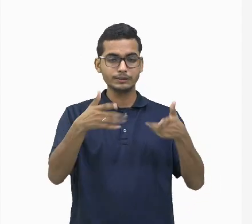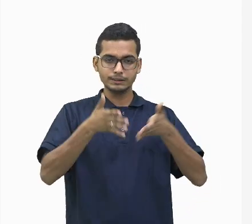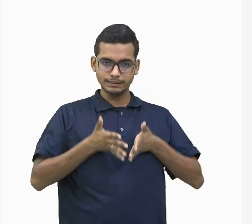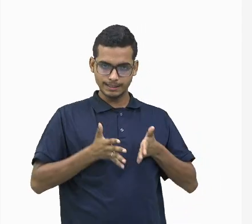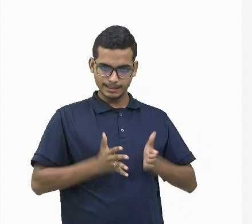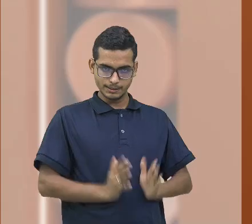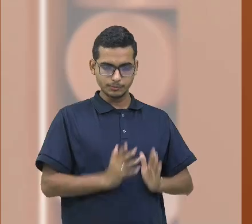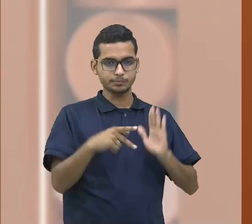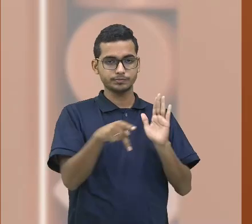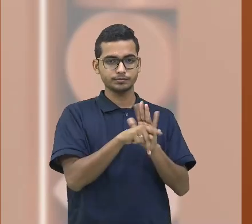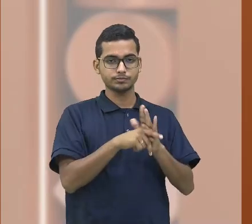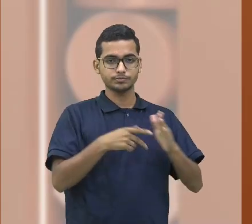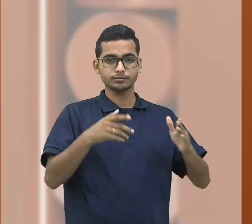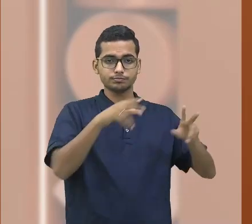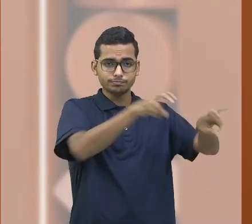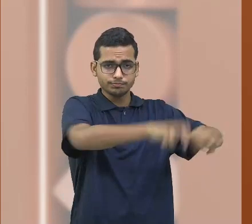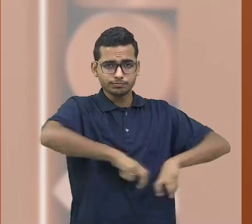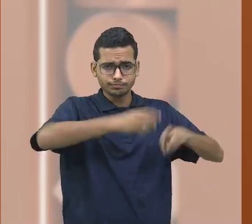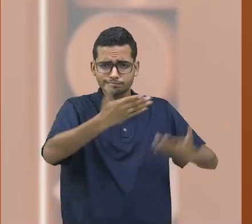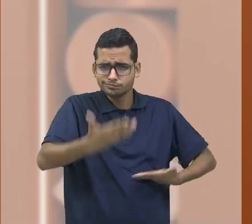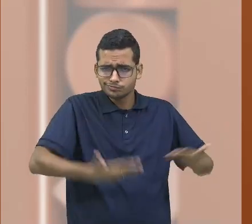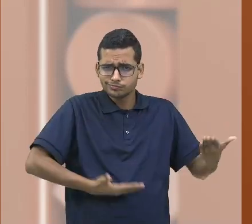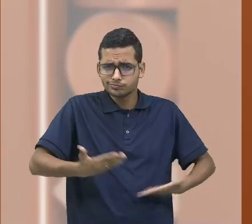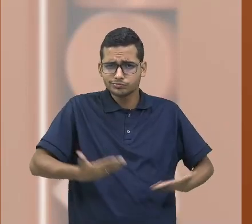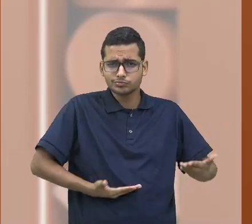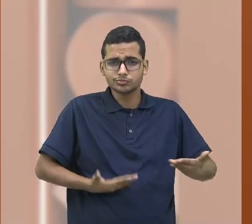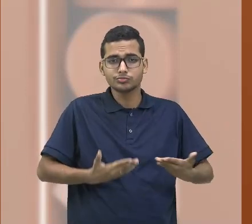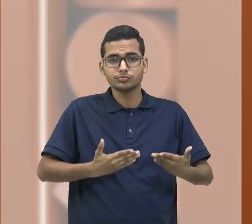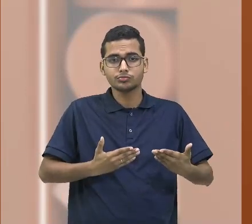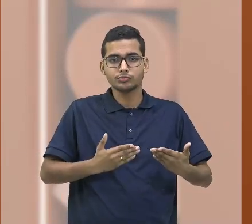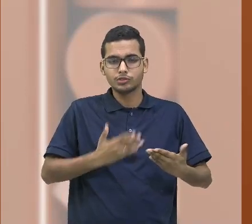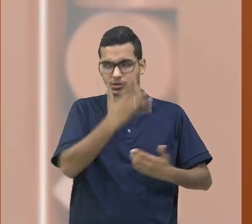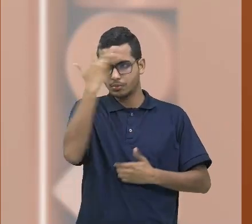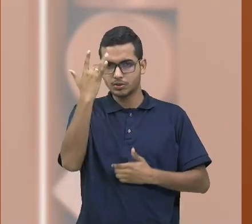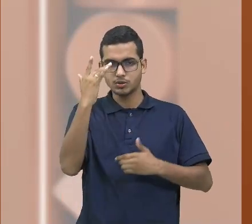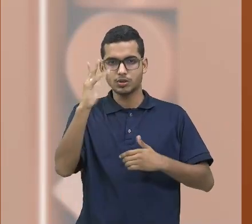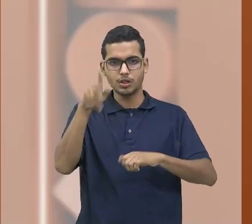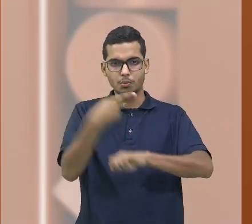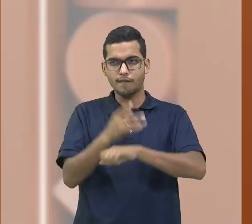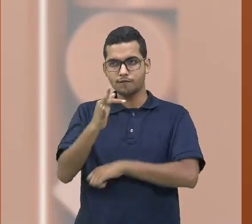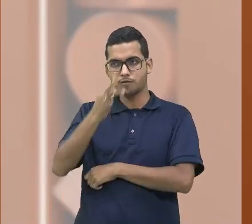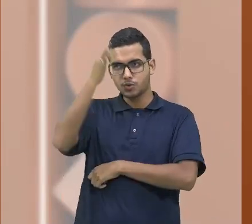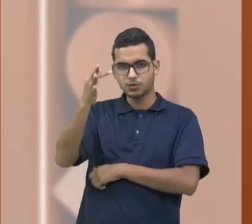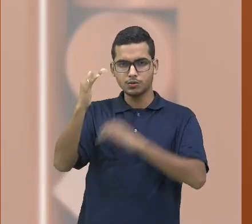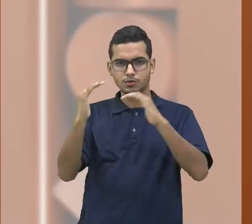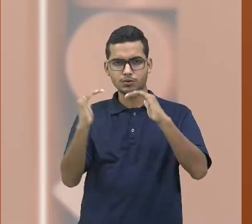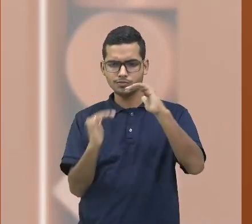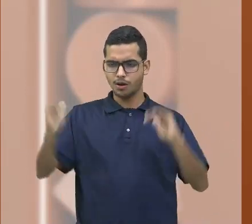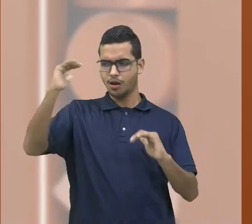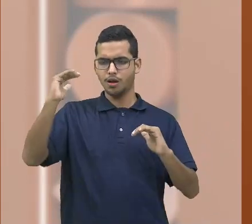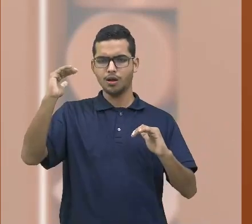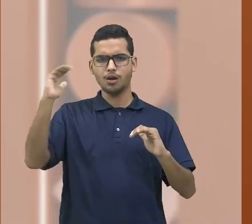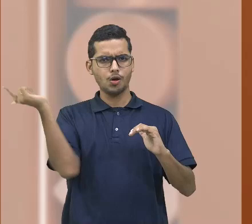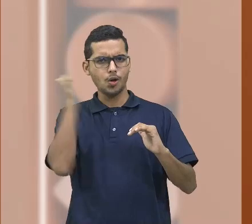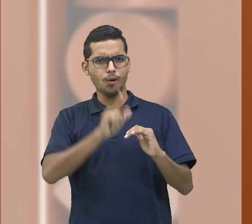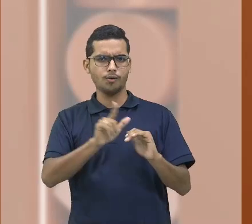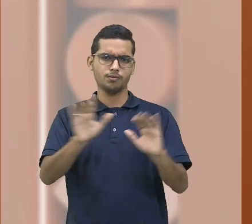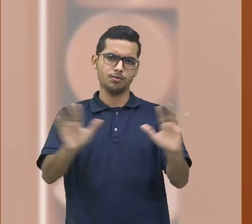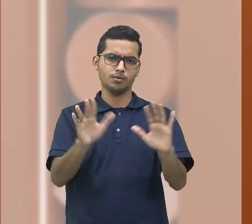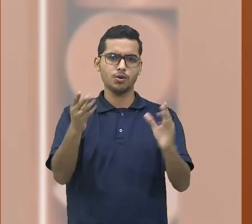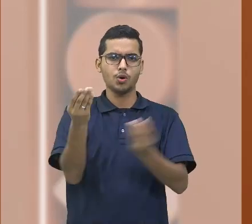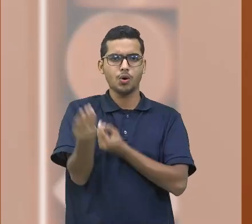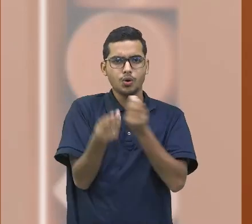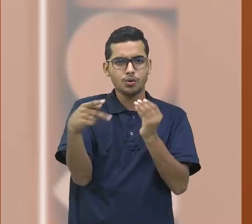servo, nunca que você ia chegar a ser um nobre. Claro, algumas vezes alguma pessoa podia ascender de posição social através